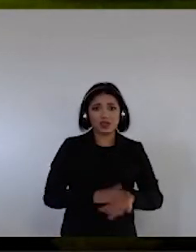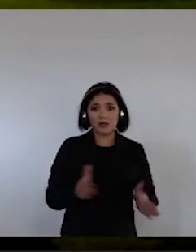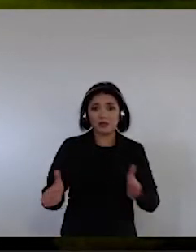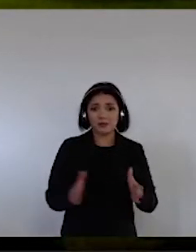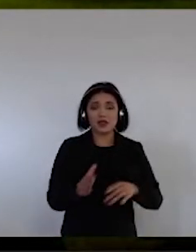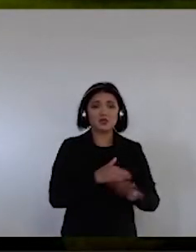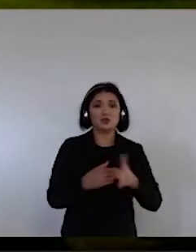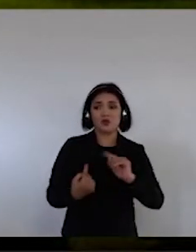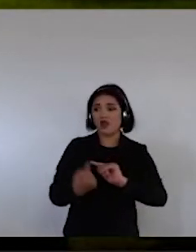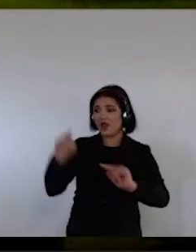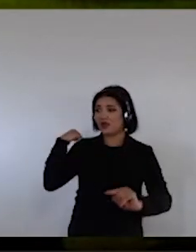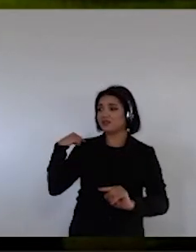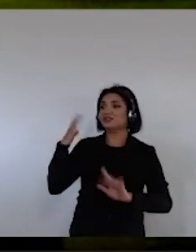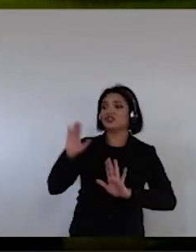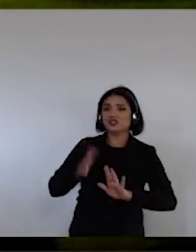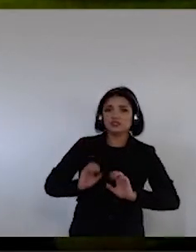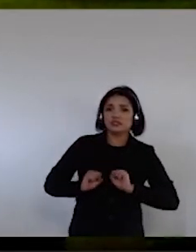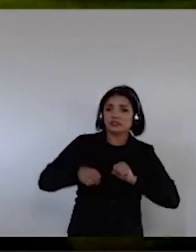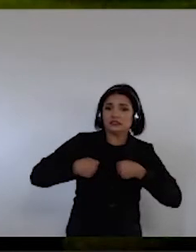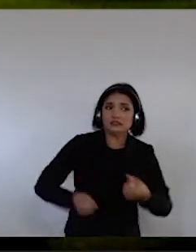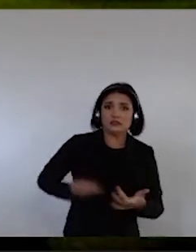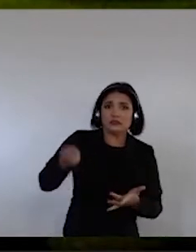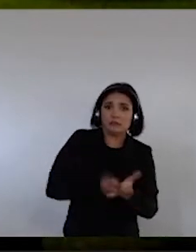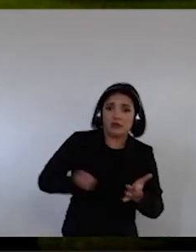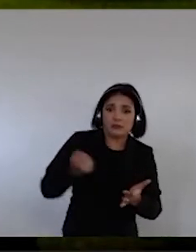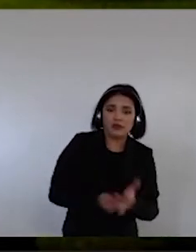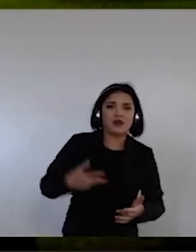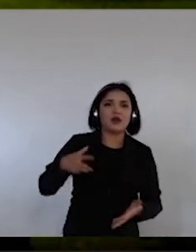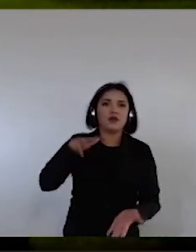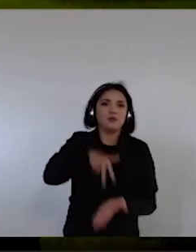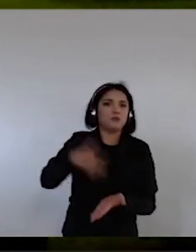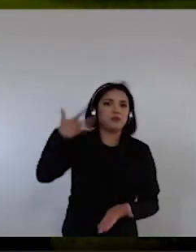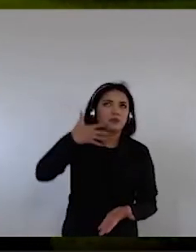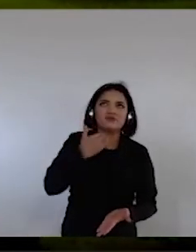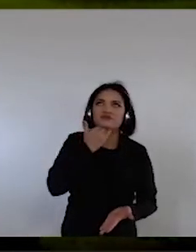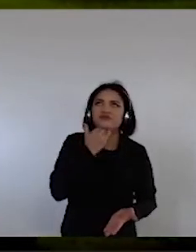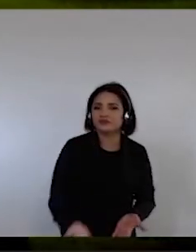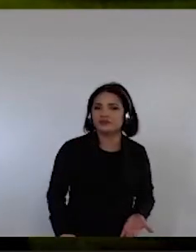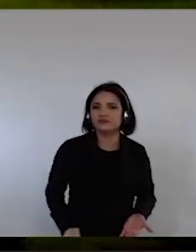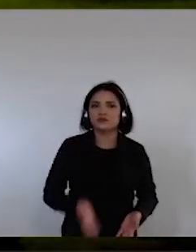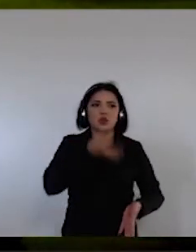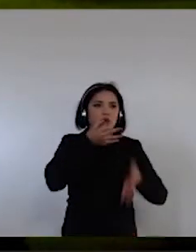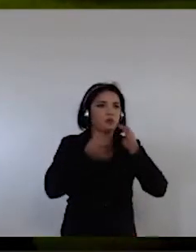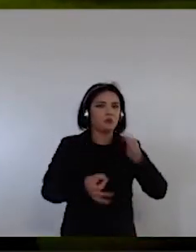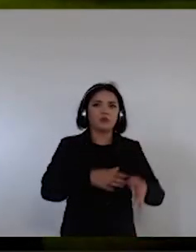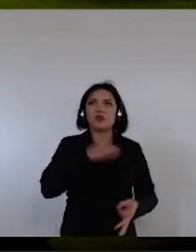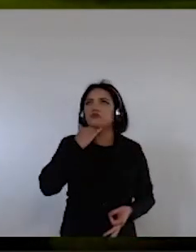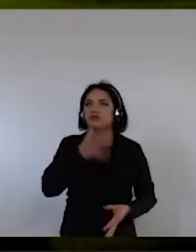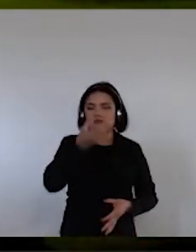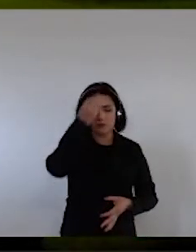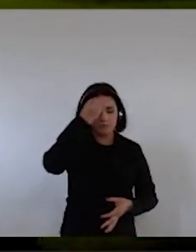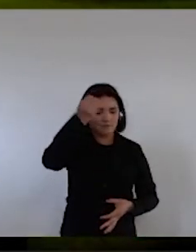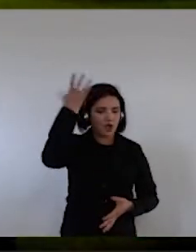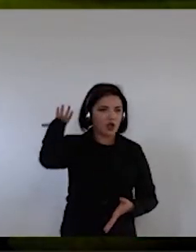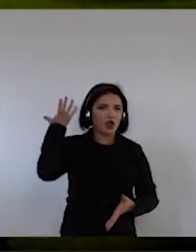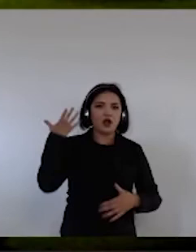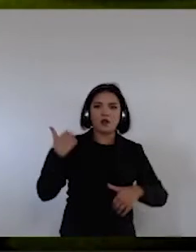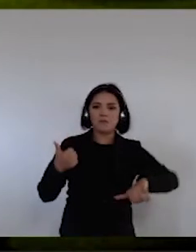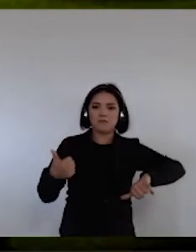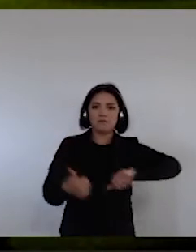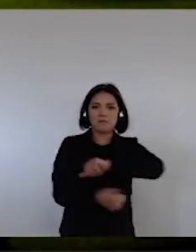civilizatória processual para ver por que a lei não é cumprida. O artigo 940 do Código de Processo tem uma